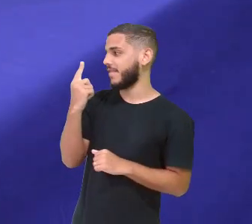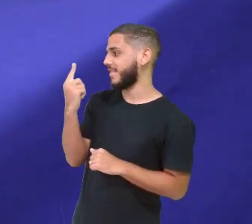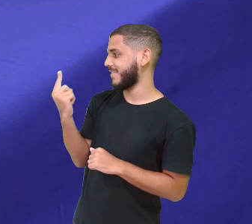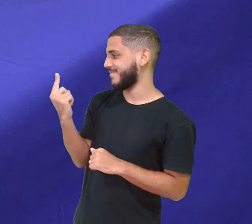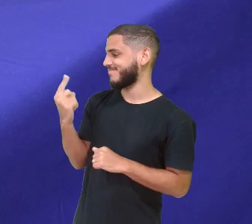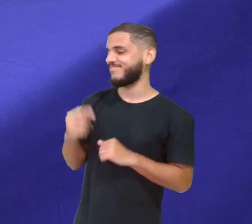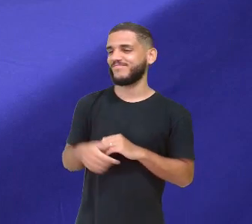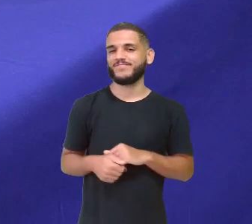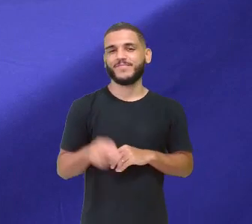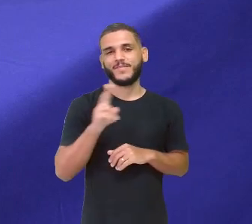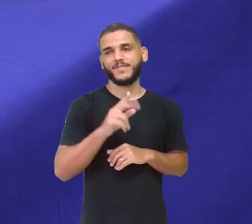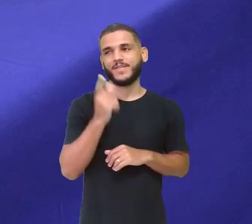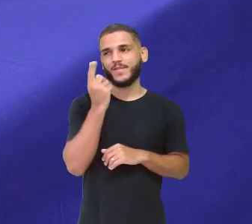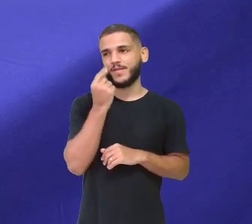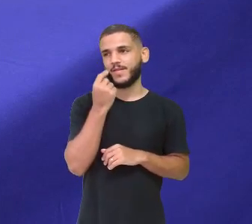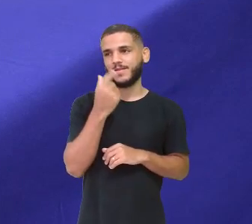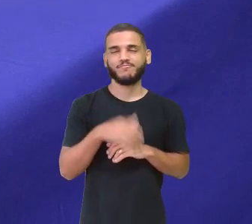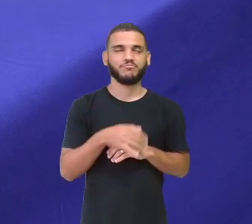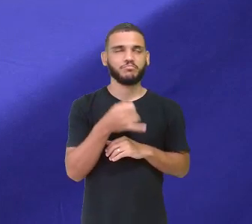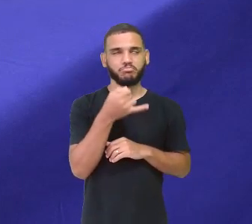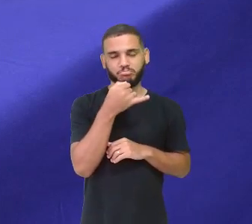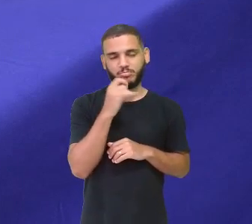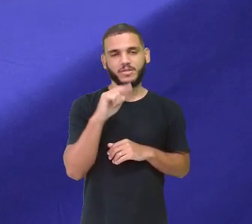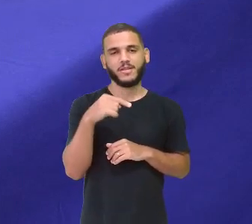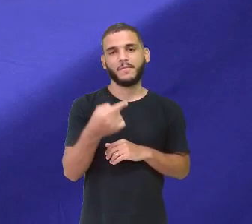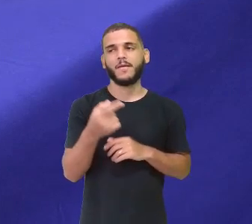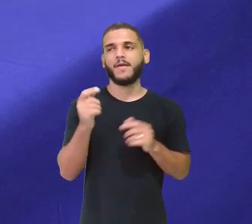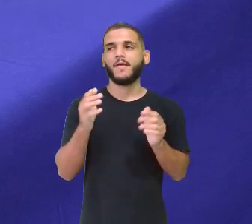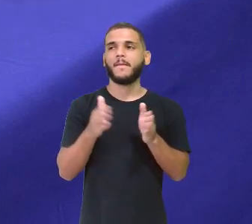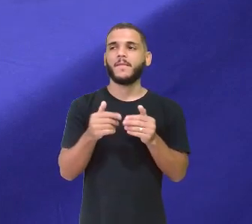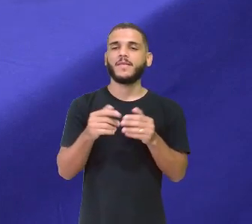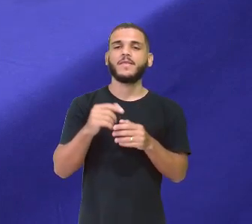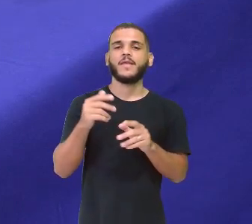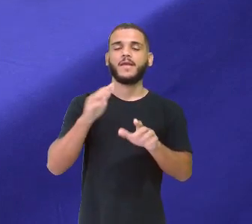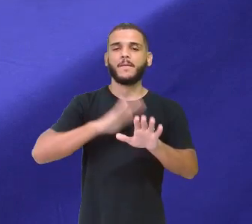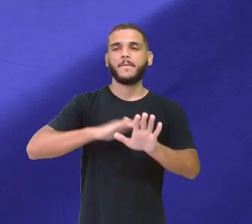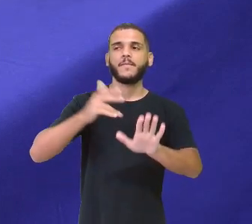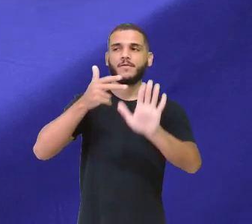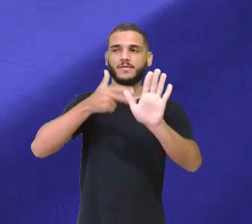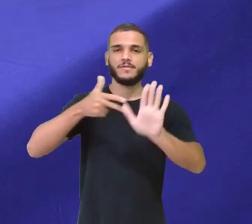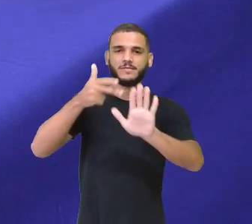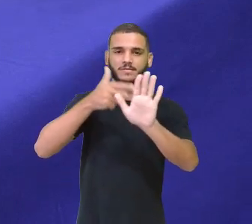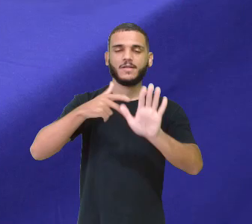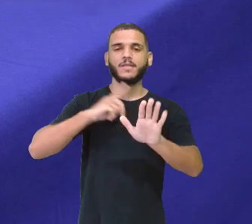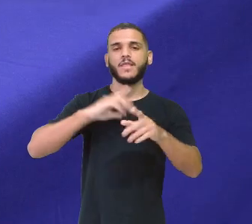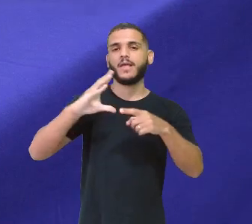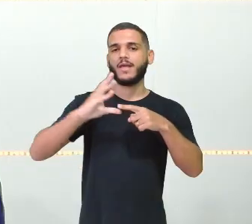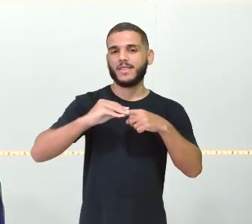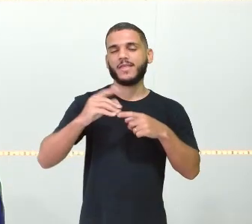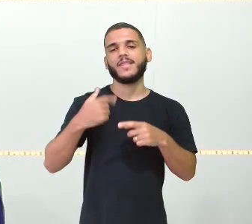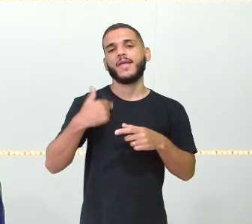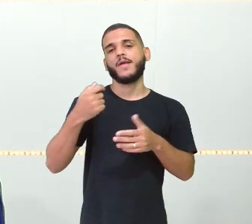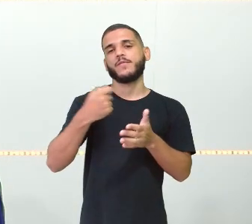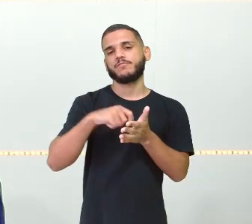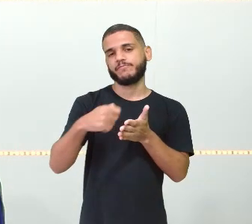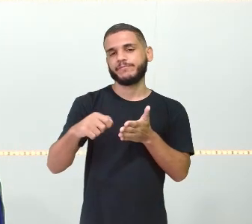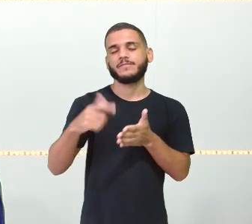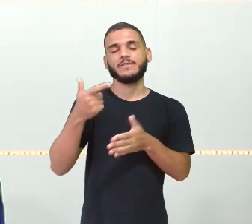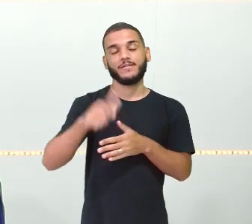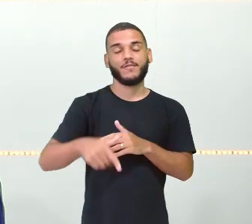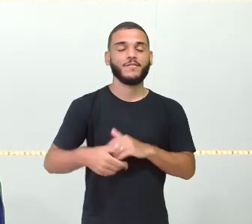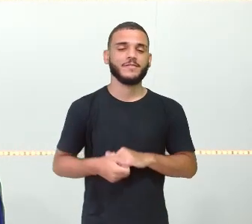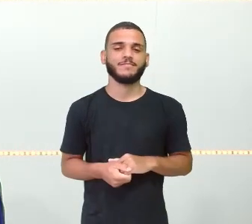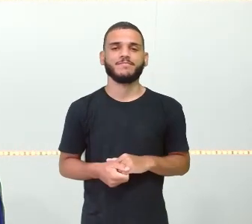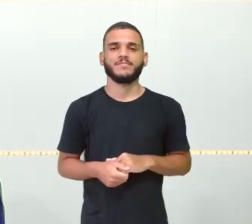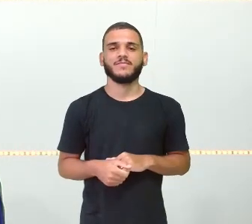lápis. Que pena. Depois eu vou pedir à produção se conseguir uma caneta aí. Aí eu risco novamente, porque está